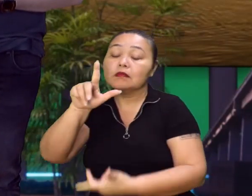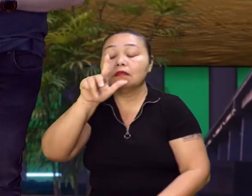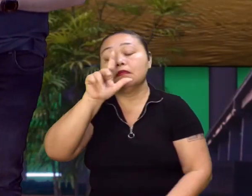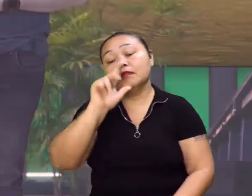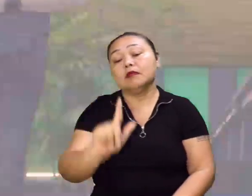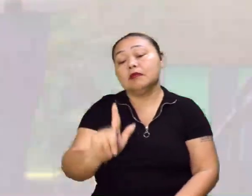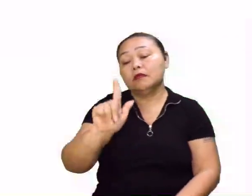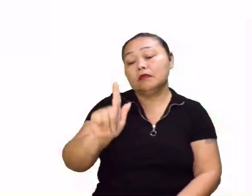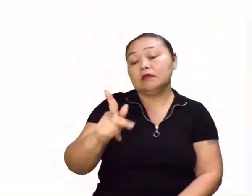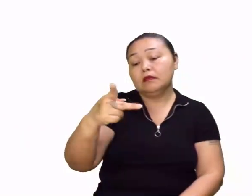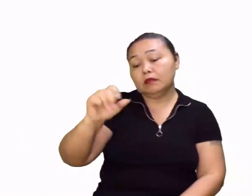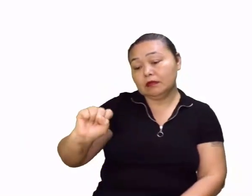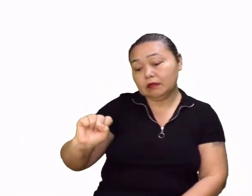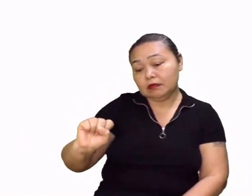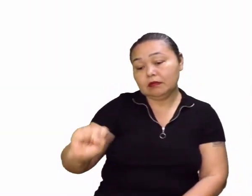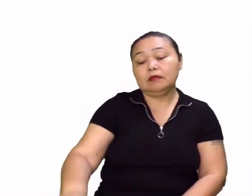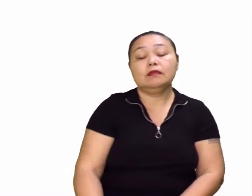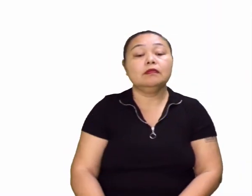GPS.